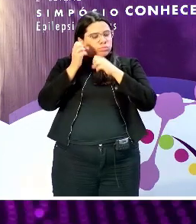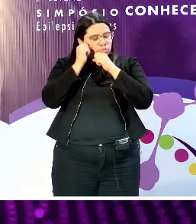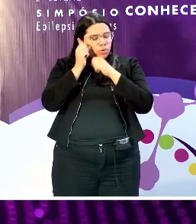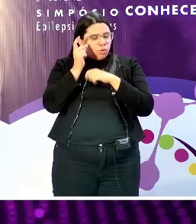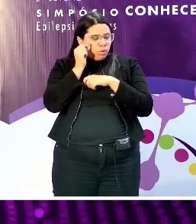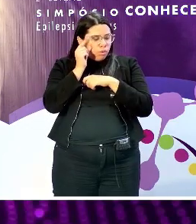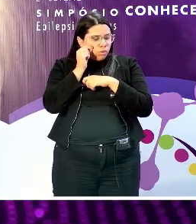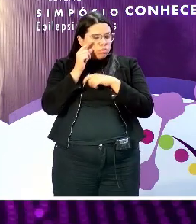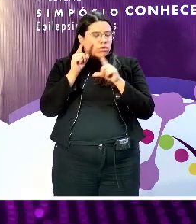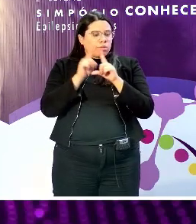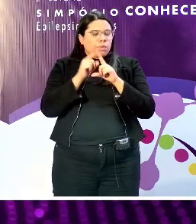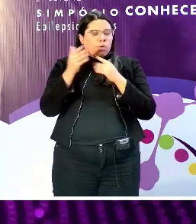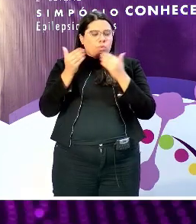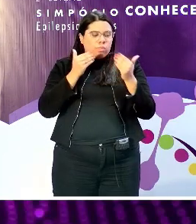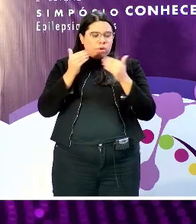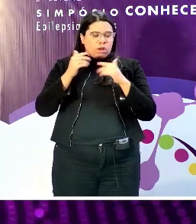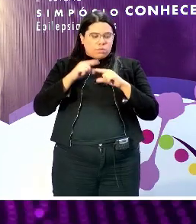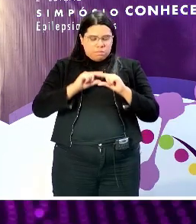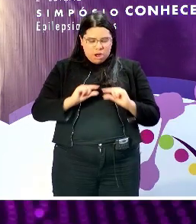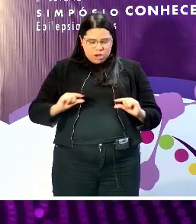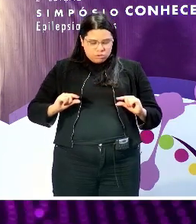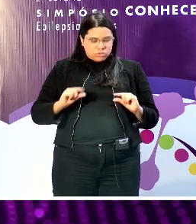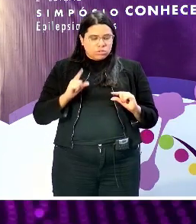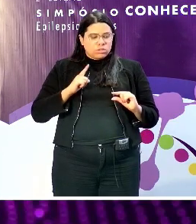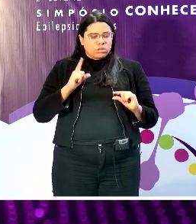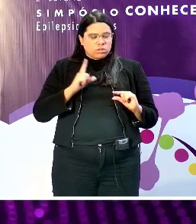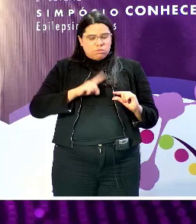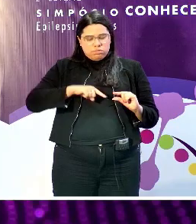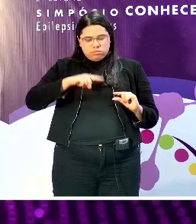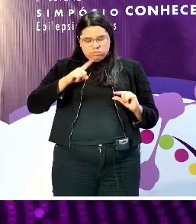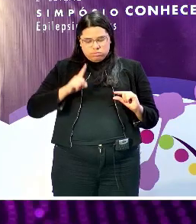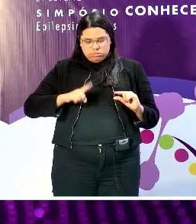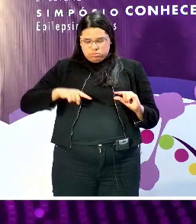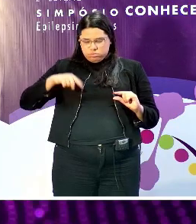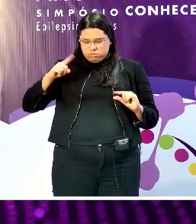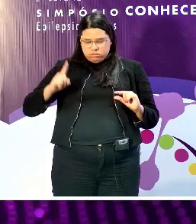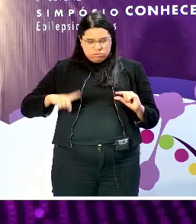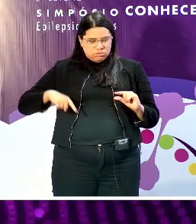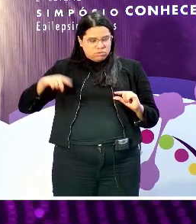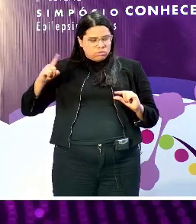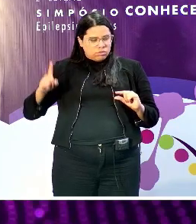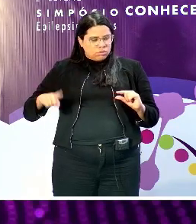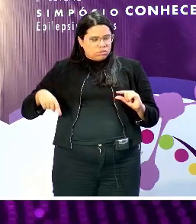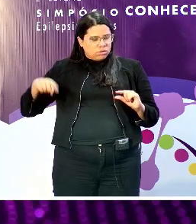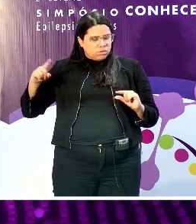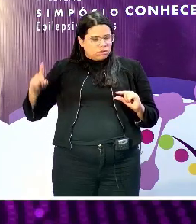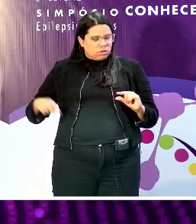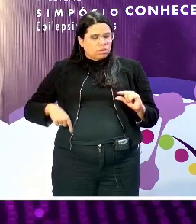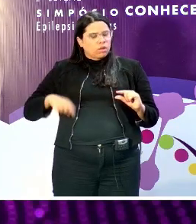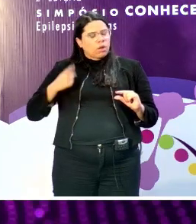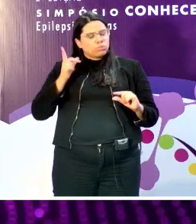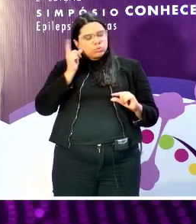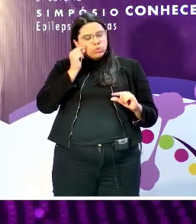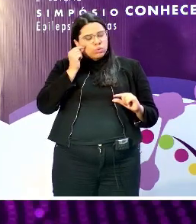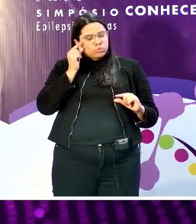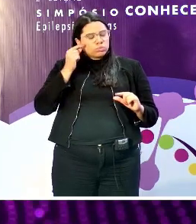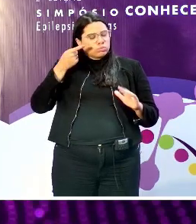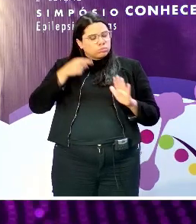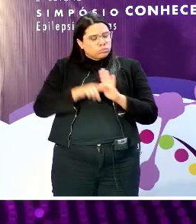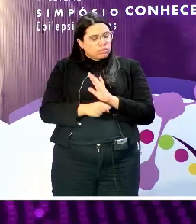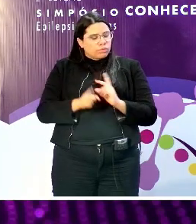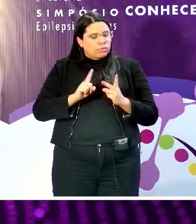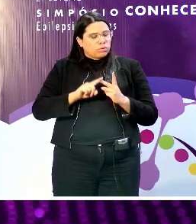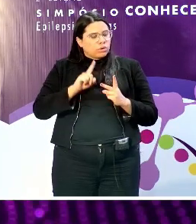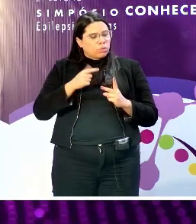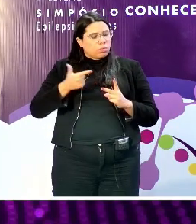Então, de baixo para cima, a gente tem ondas mais lentas, né? As ondas delta, por exemplo, que é quando a gente está em sono profundo. A gente tem ondas teta, que